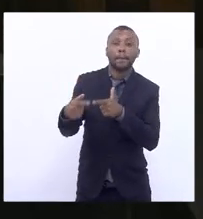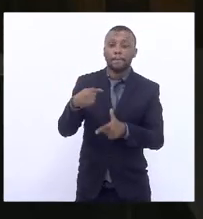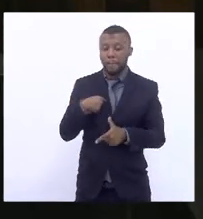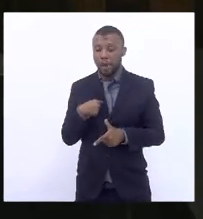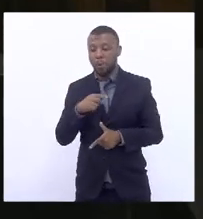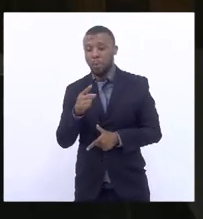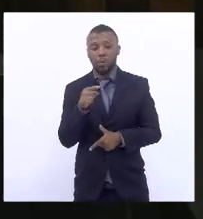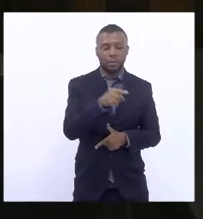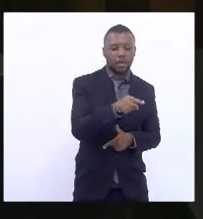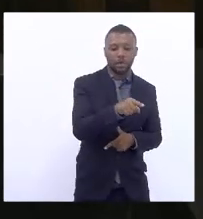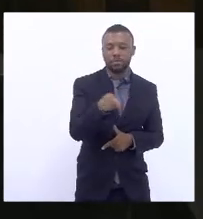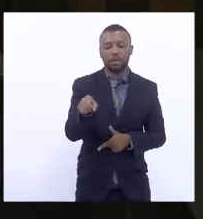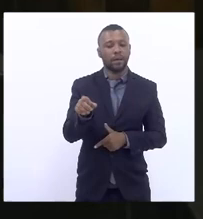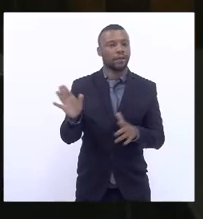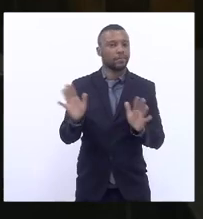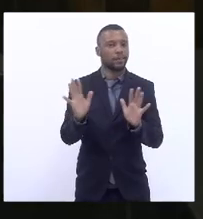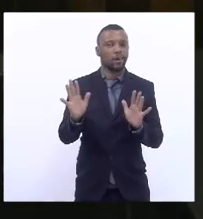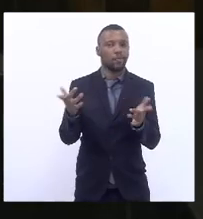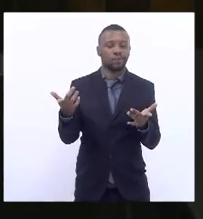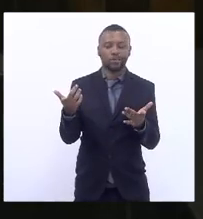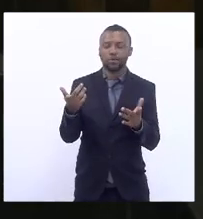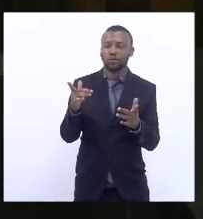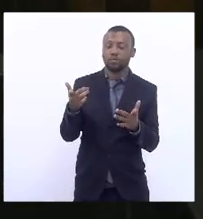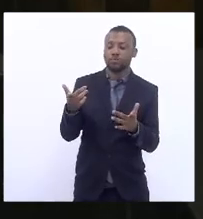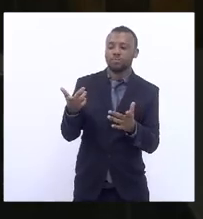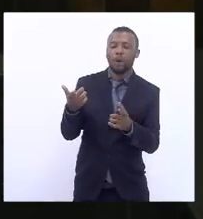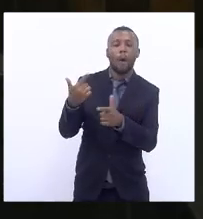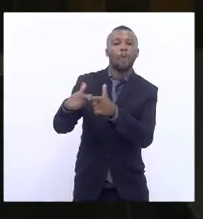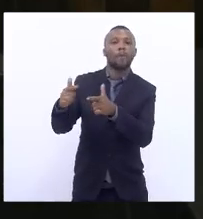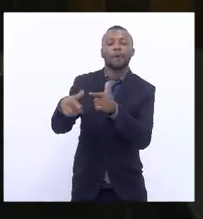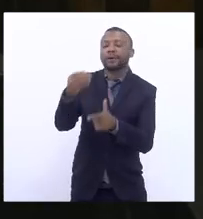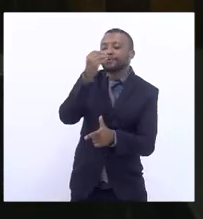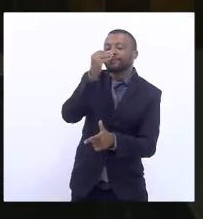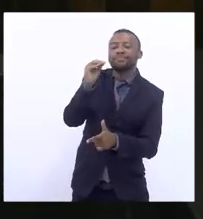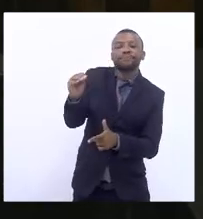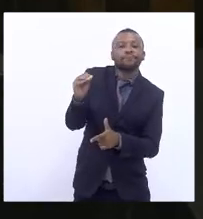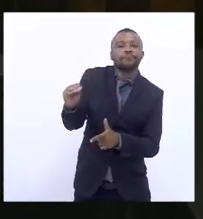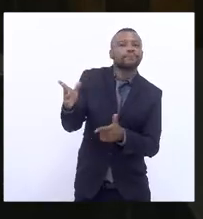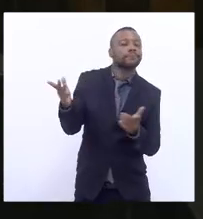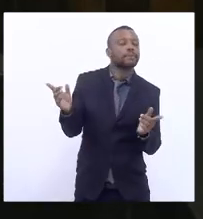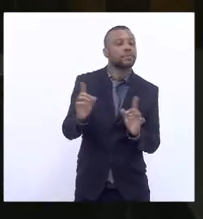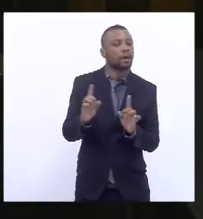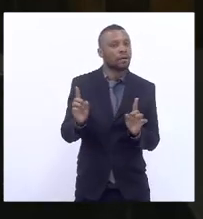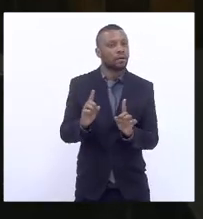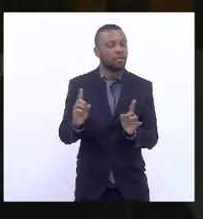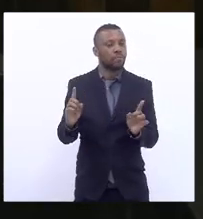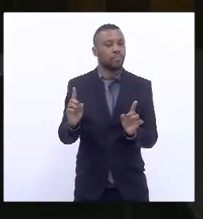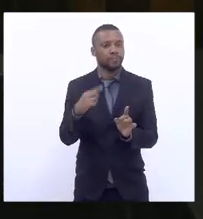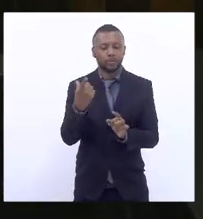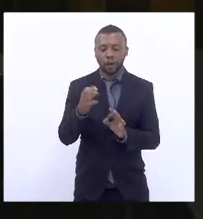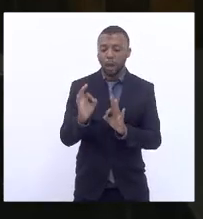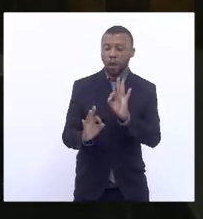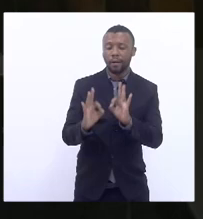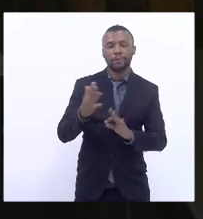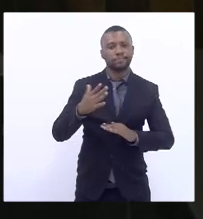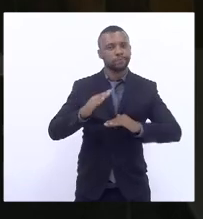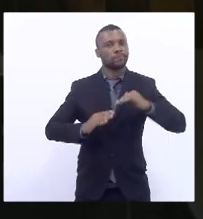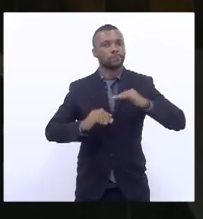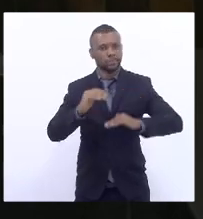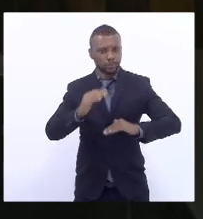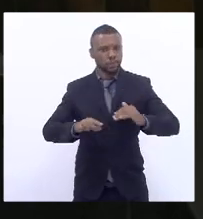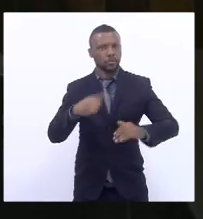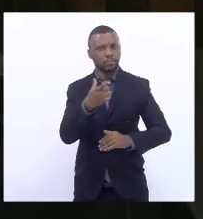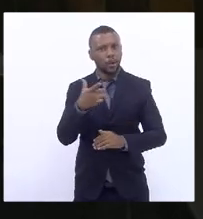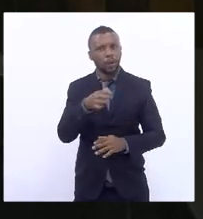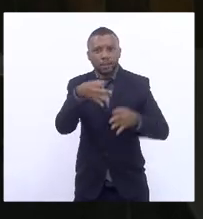alguma coisa que não me incomoda, que não me toca. Isso se faz também pela educação. É aí que a gente vai construir, de fato, uma outra